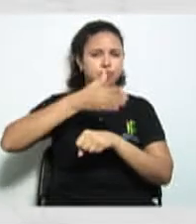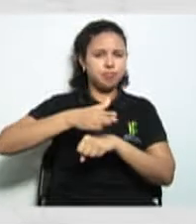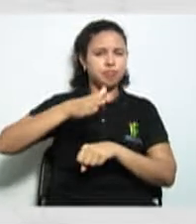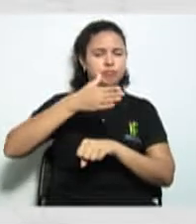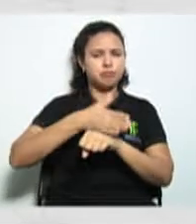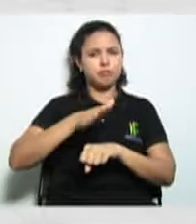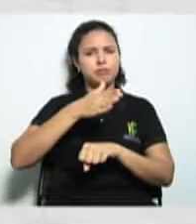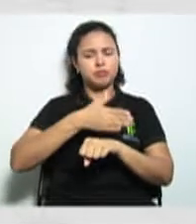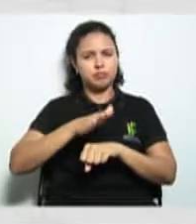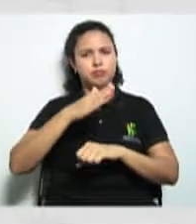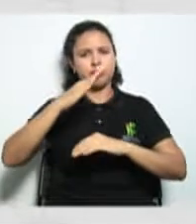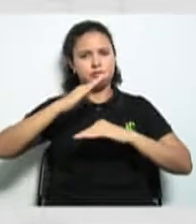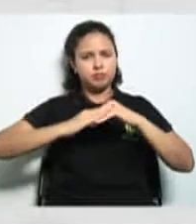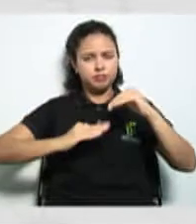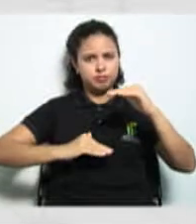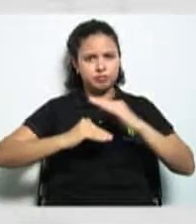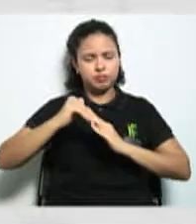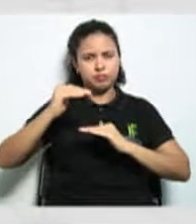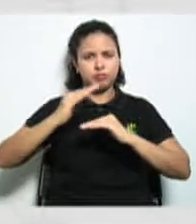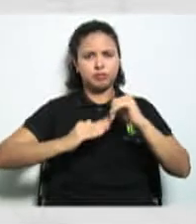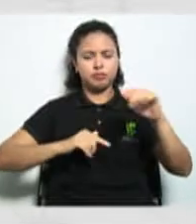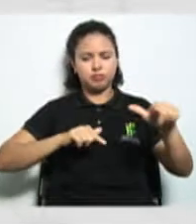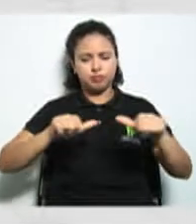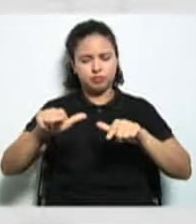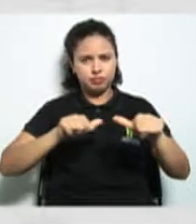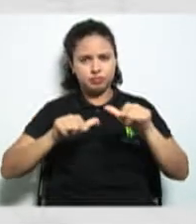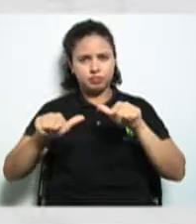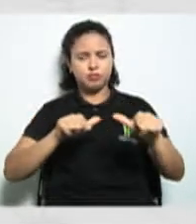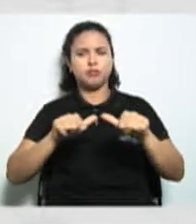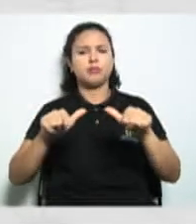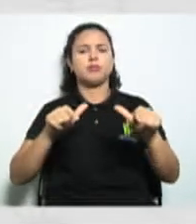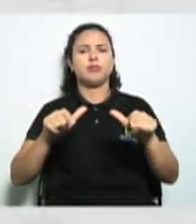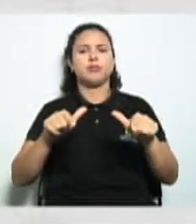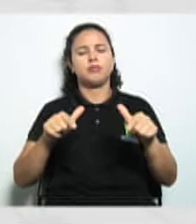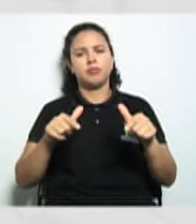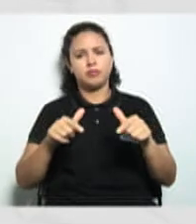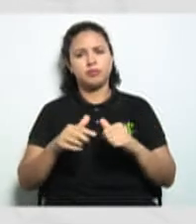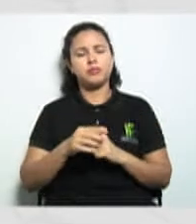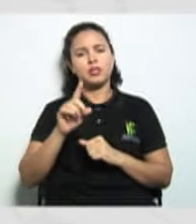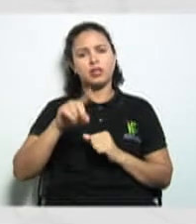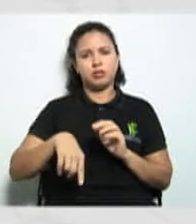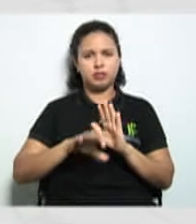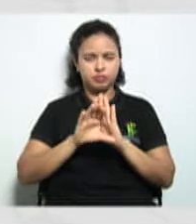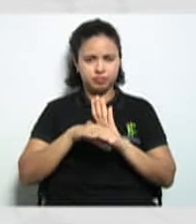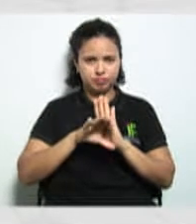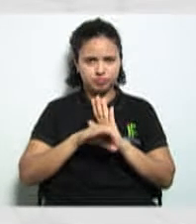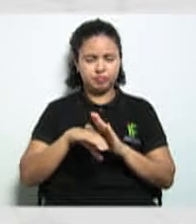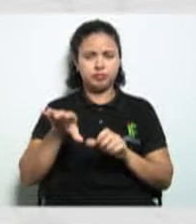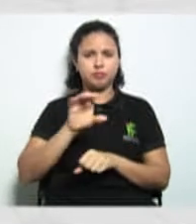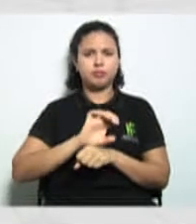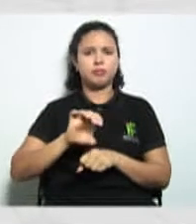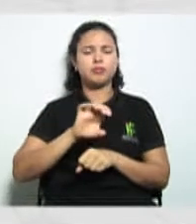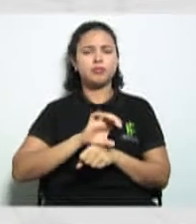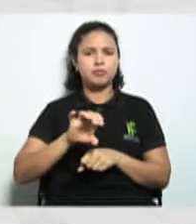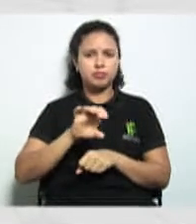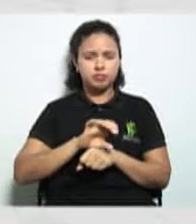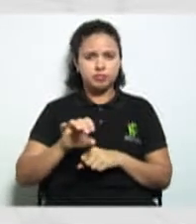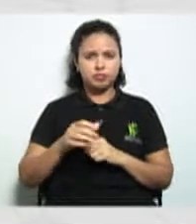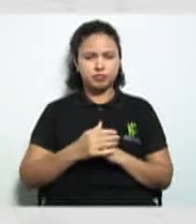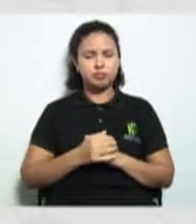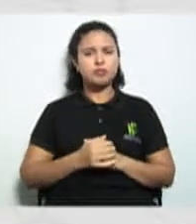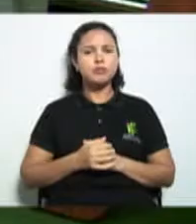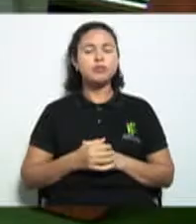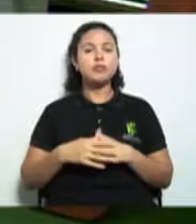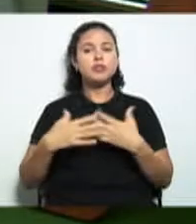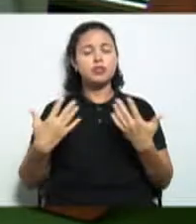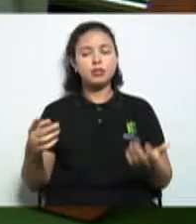trabalho produtivo de educandos. Essa é a definição de estágio. Então,